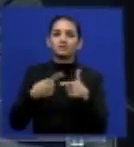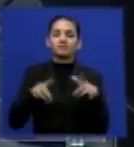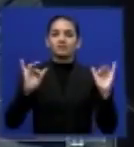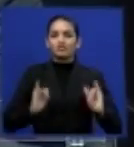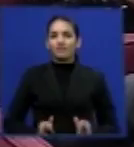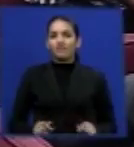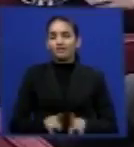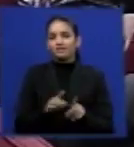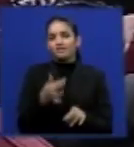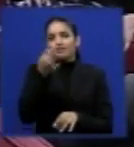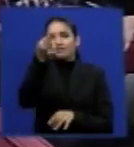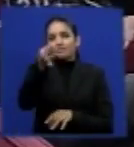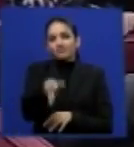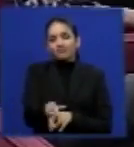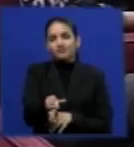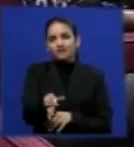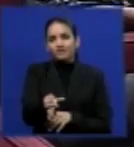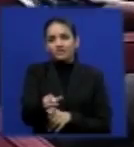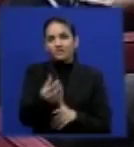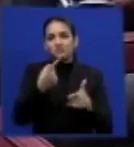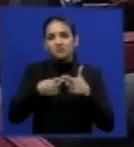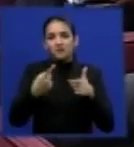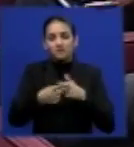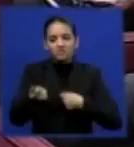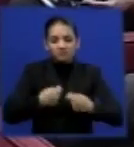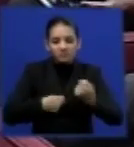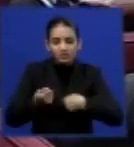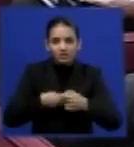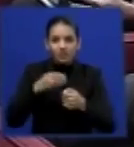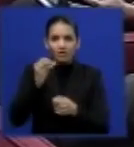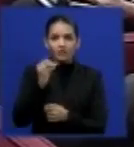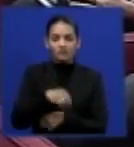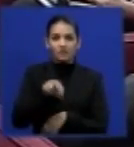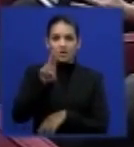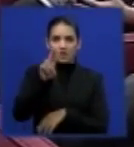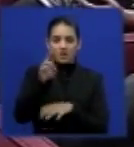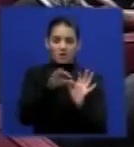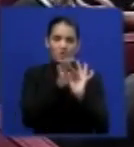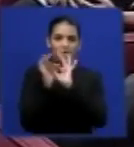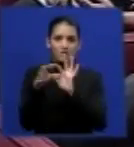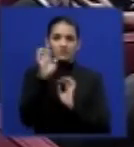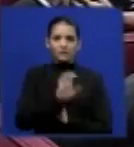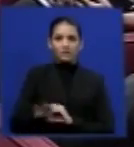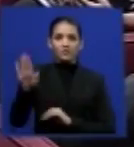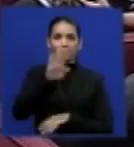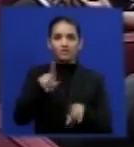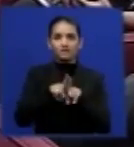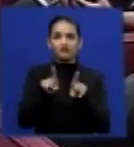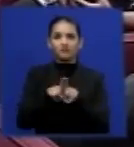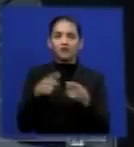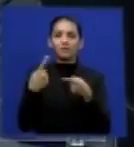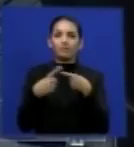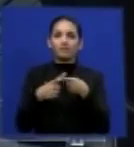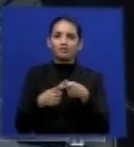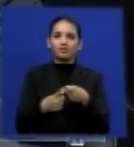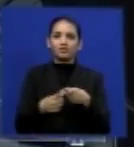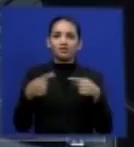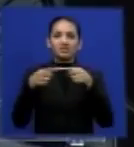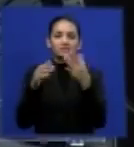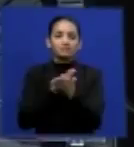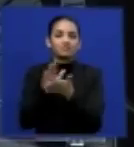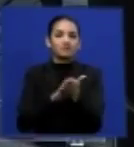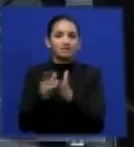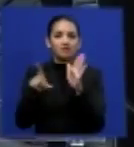sofrer retaliações comerciais da OMC da União Europeia em função do descumprimento das determinações